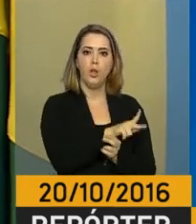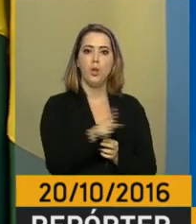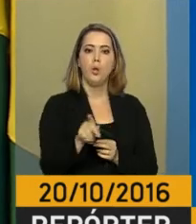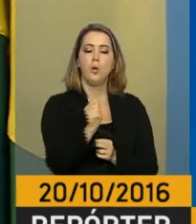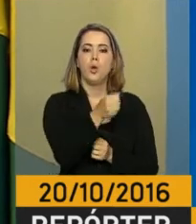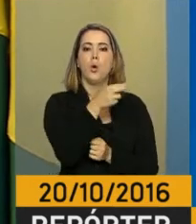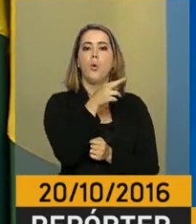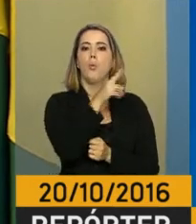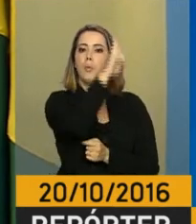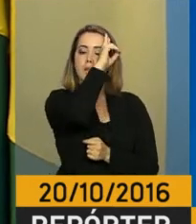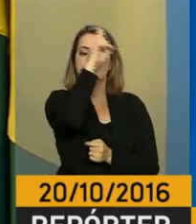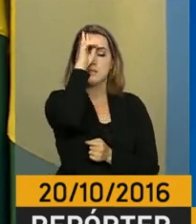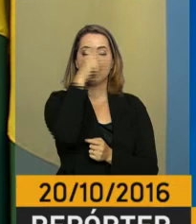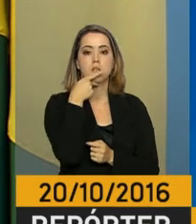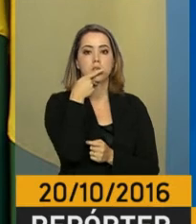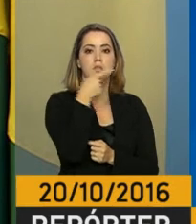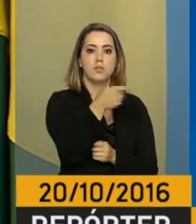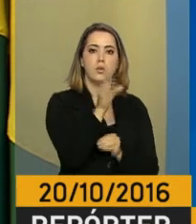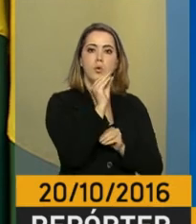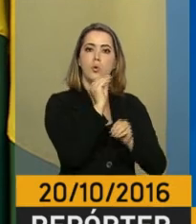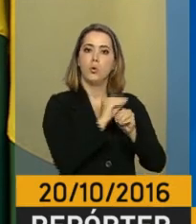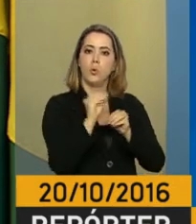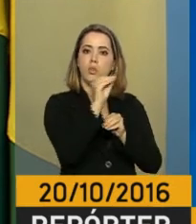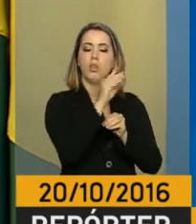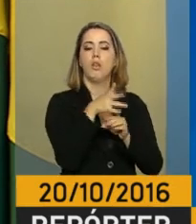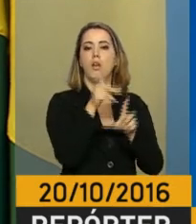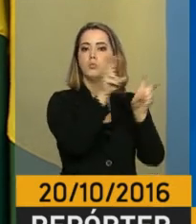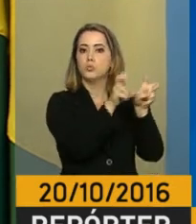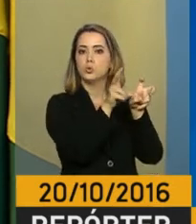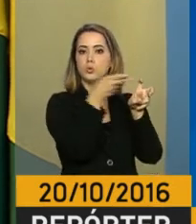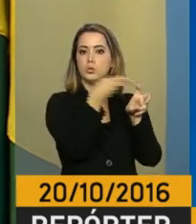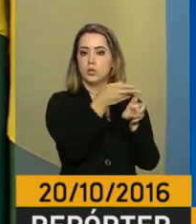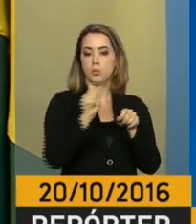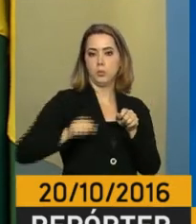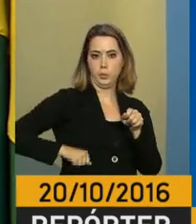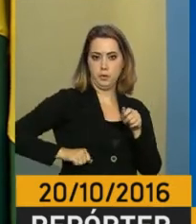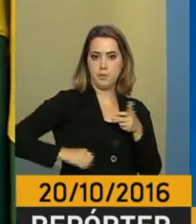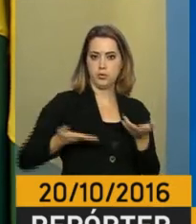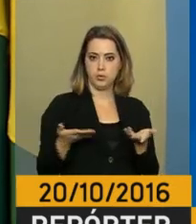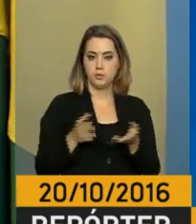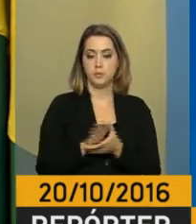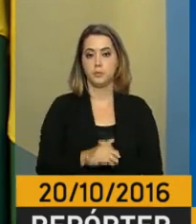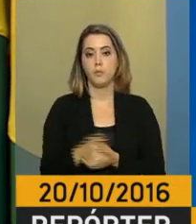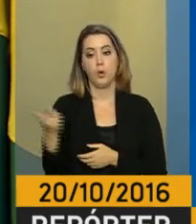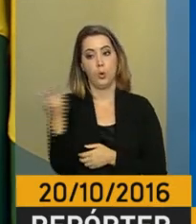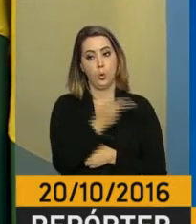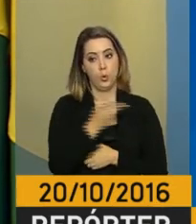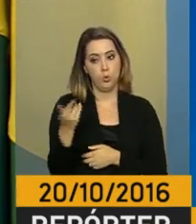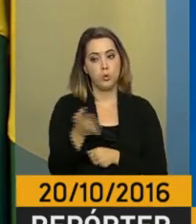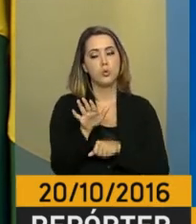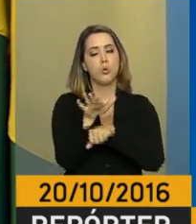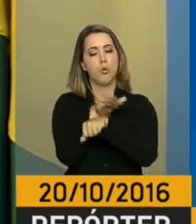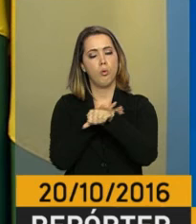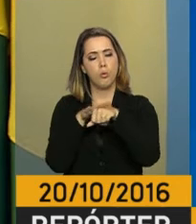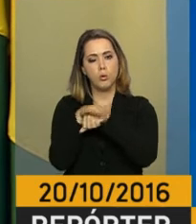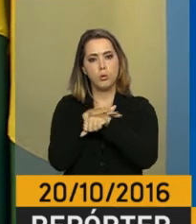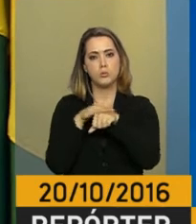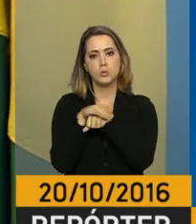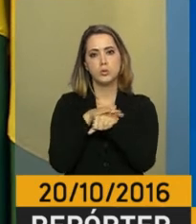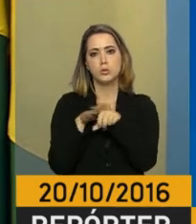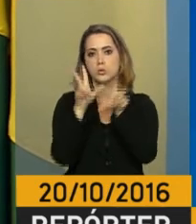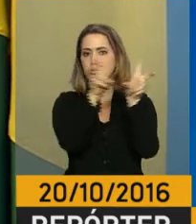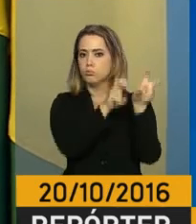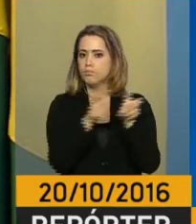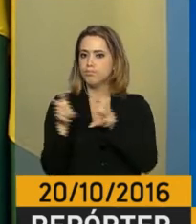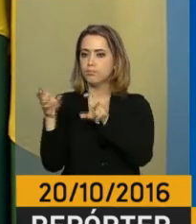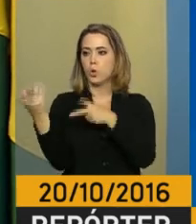Sergei Lavrov, para tratar do assunto. Os dois líderes tiveram ocasião, portanto, de discutir temas de